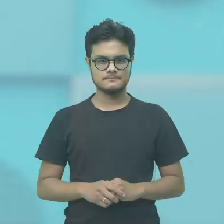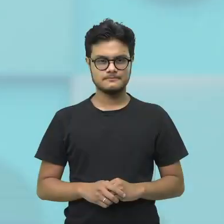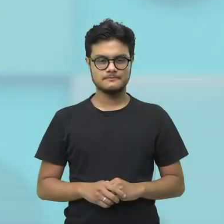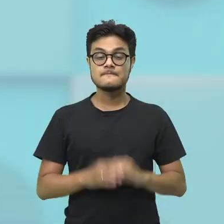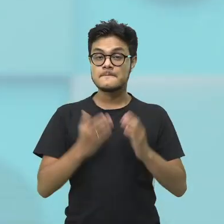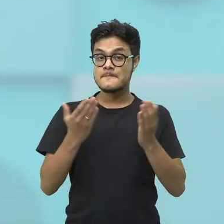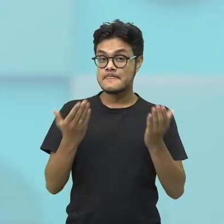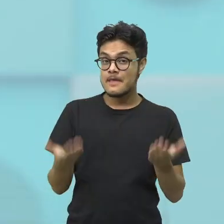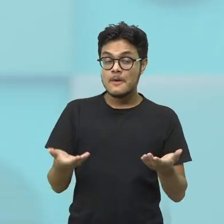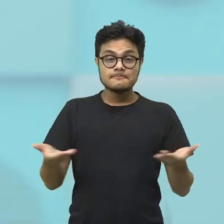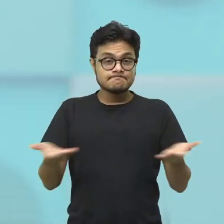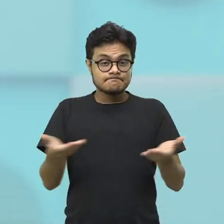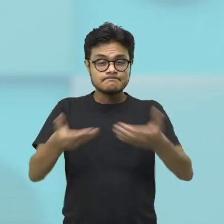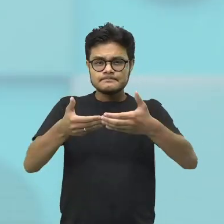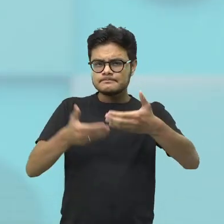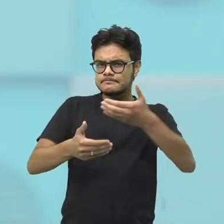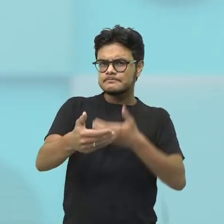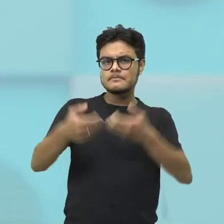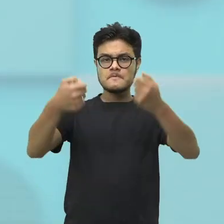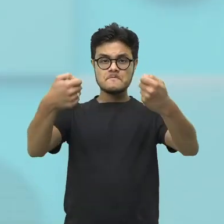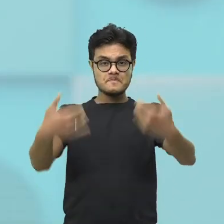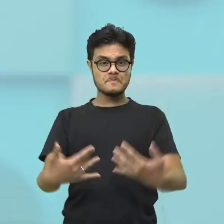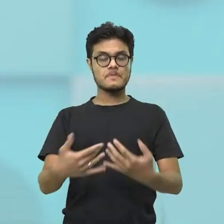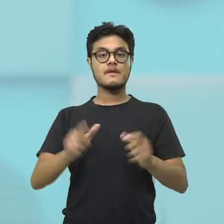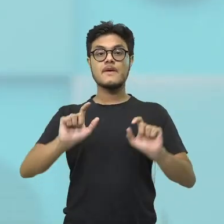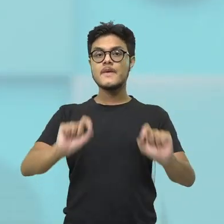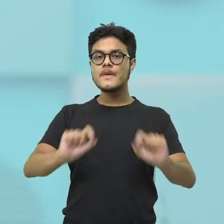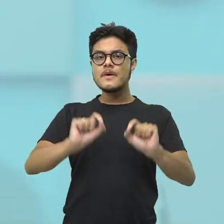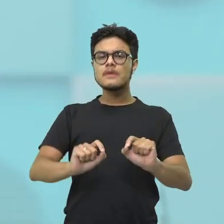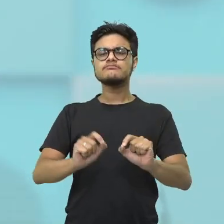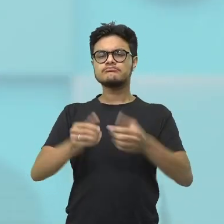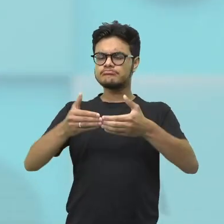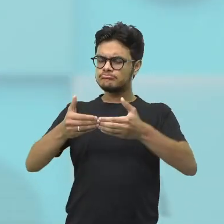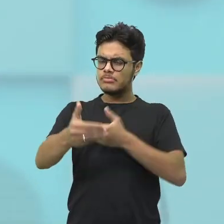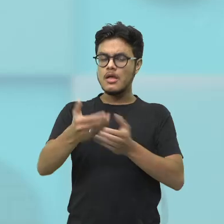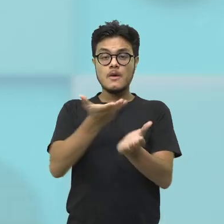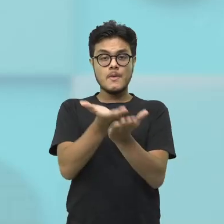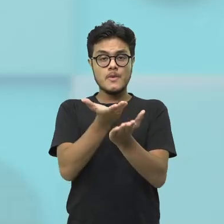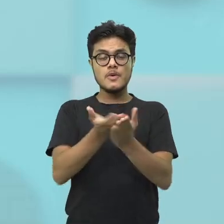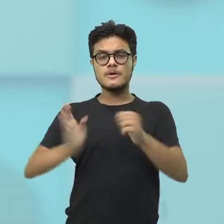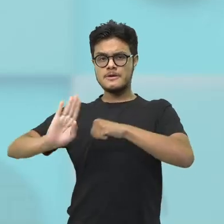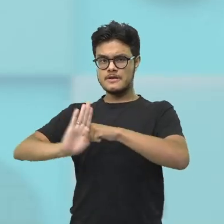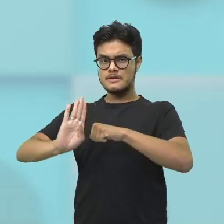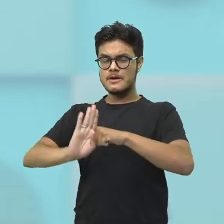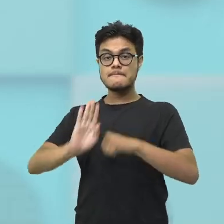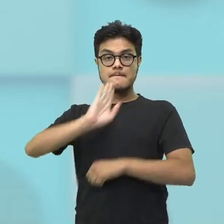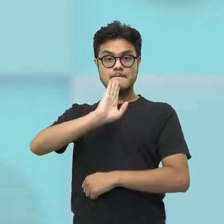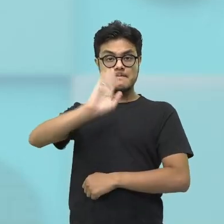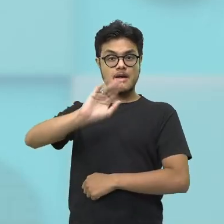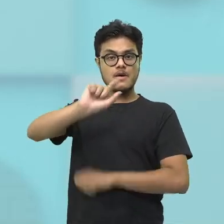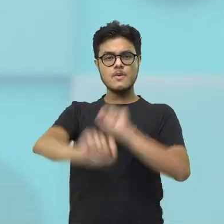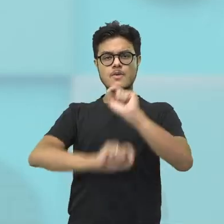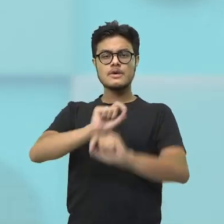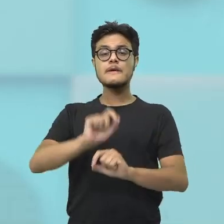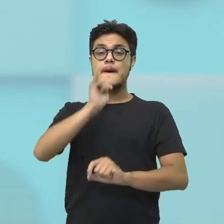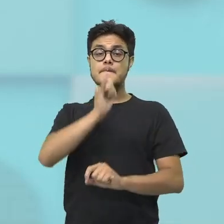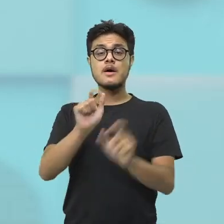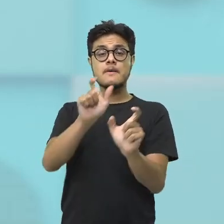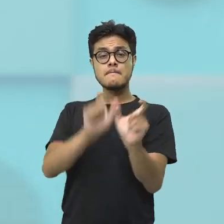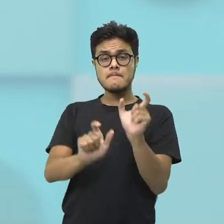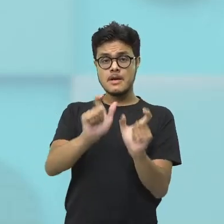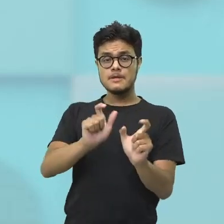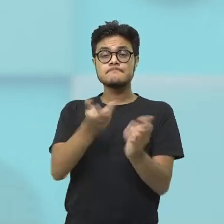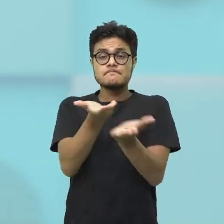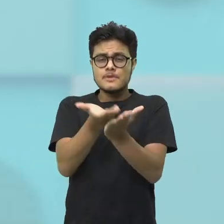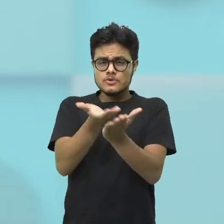Muito bem, nós vamos começar falando, então, aí, né, para introduzir o substantivo, sobre morfologia, que é